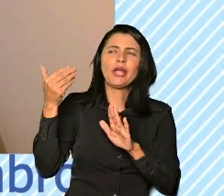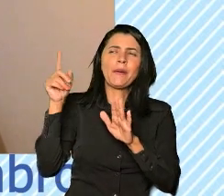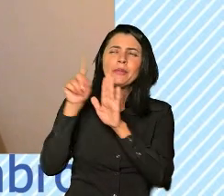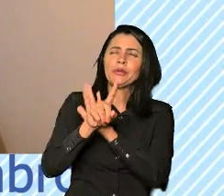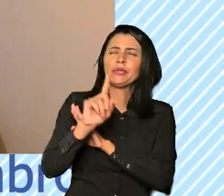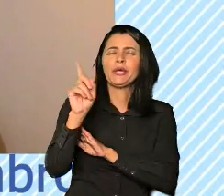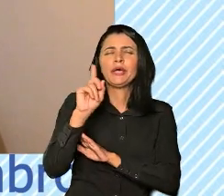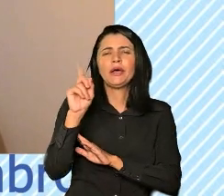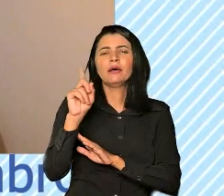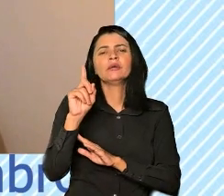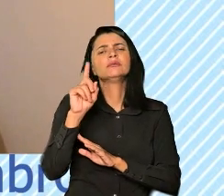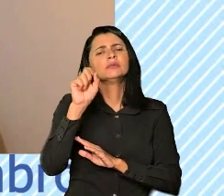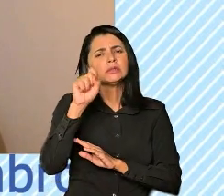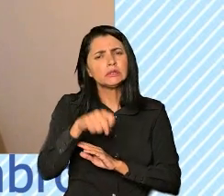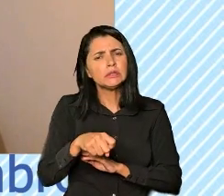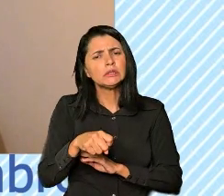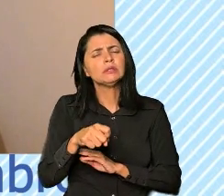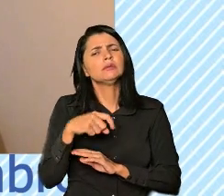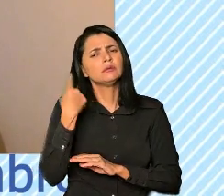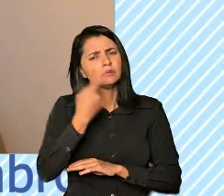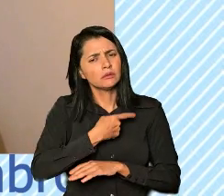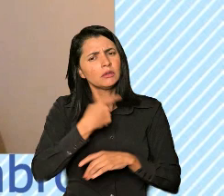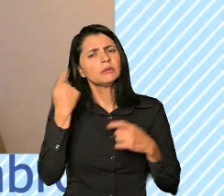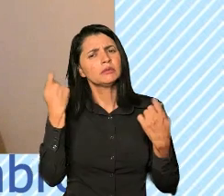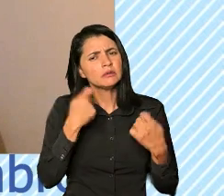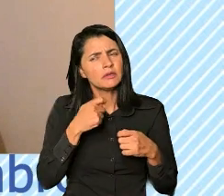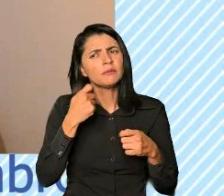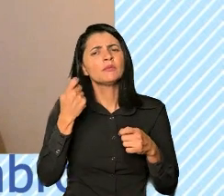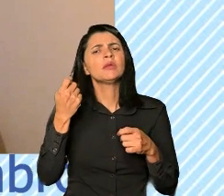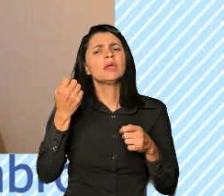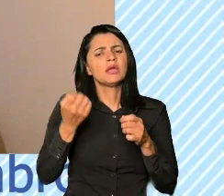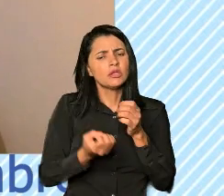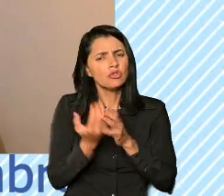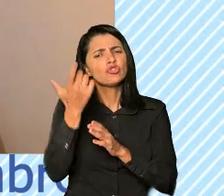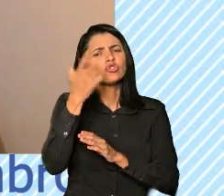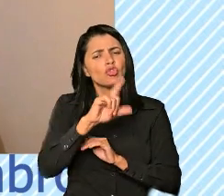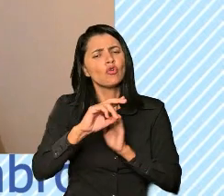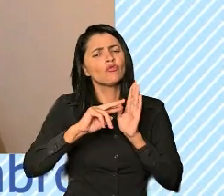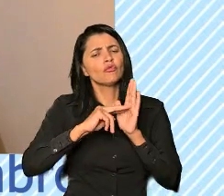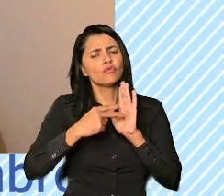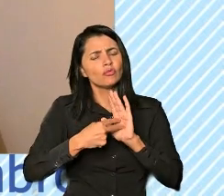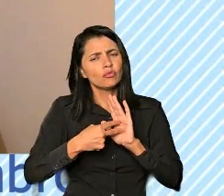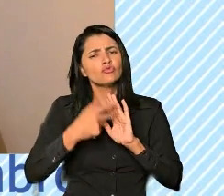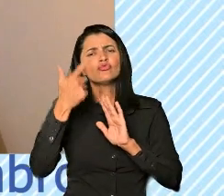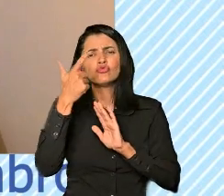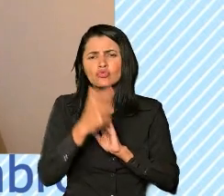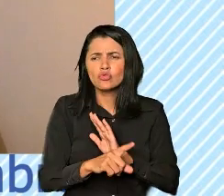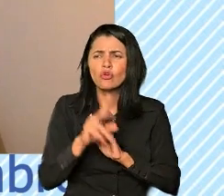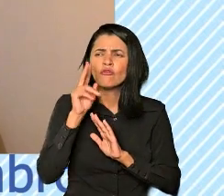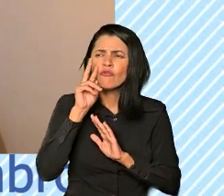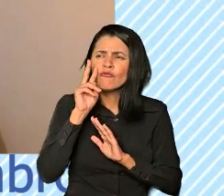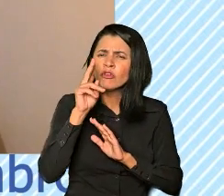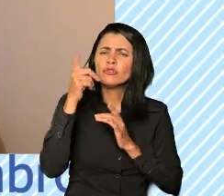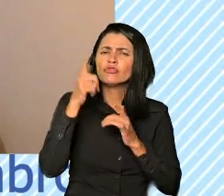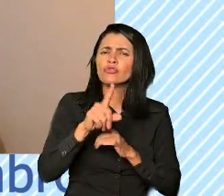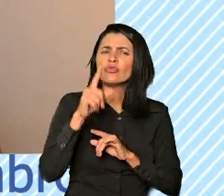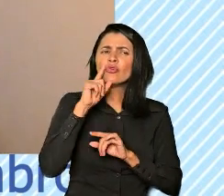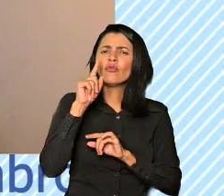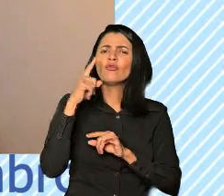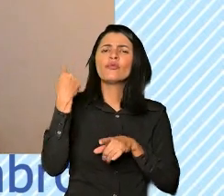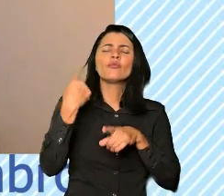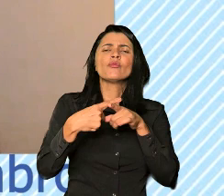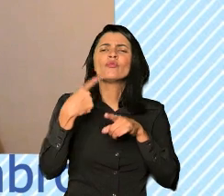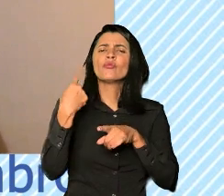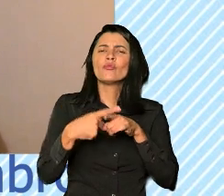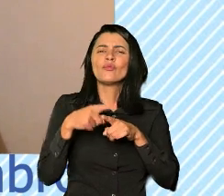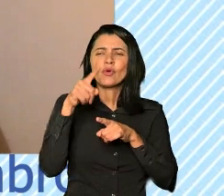Sim, nós devemos ressignificar esses monumentos, fazer uma releitura deles, né? Porque